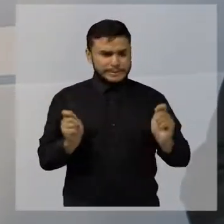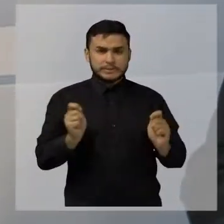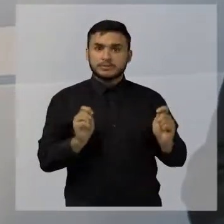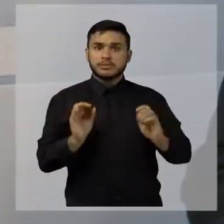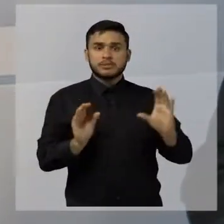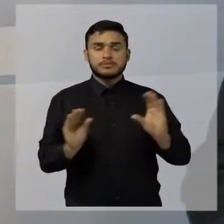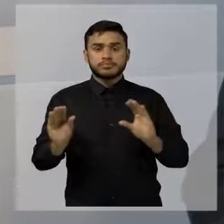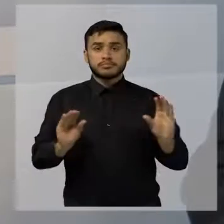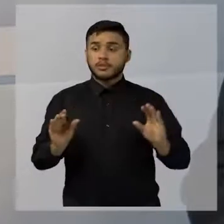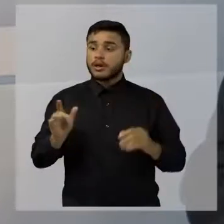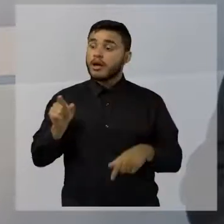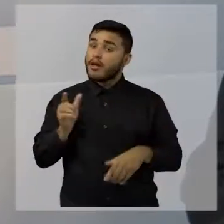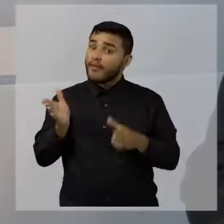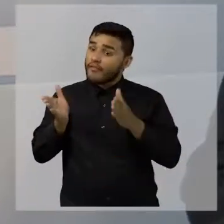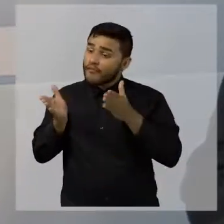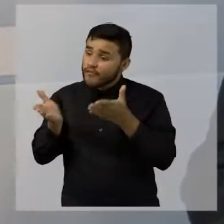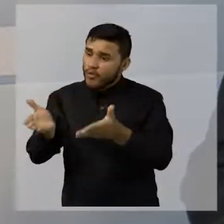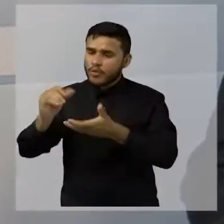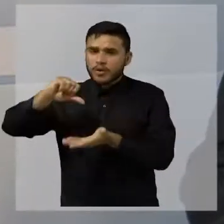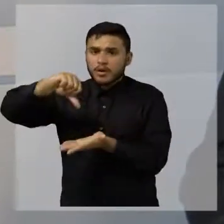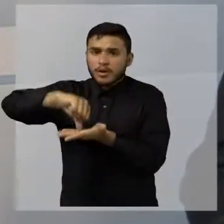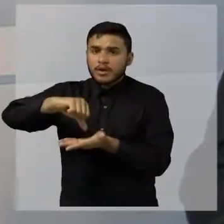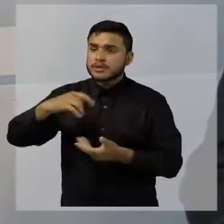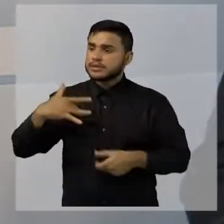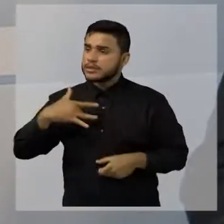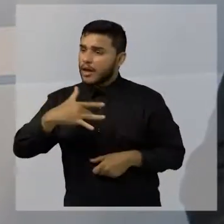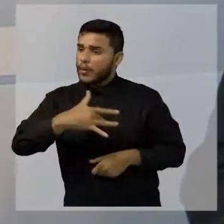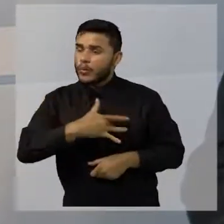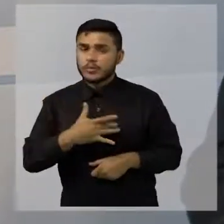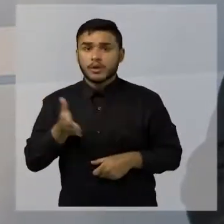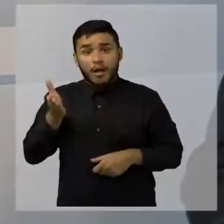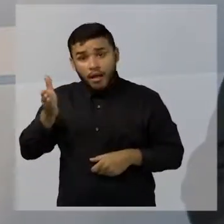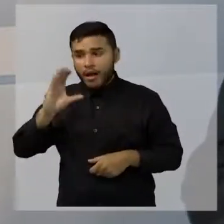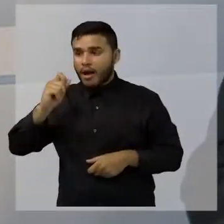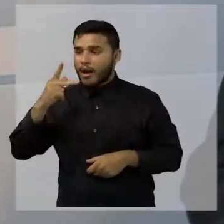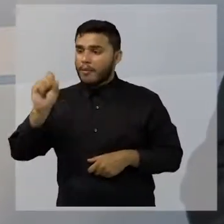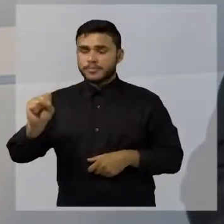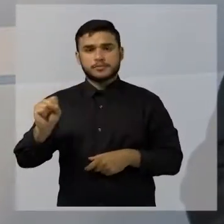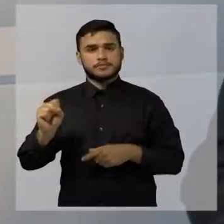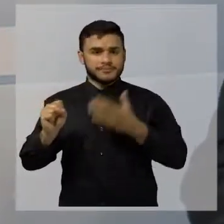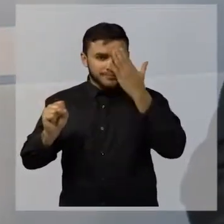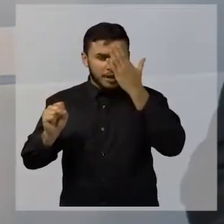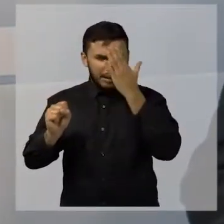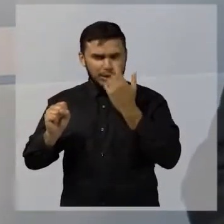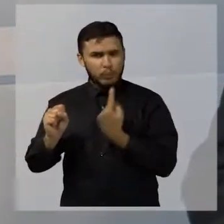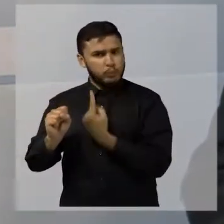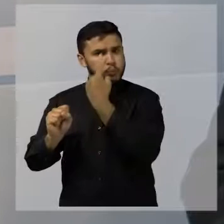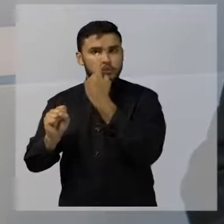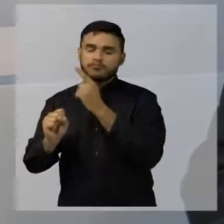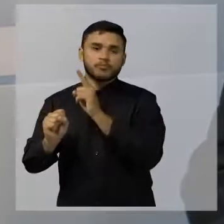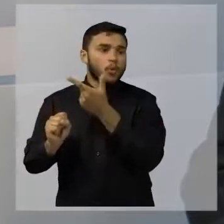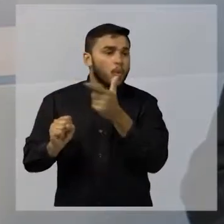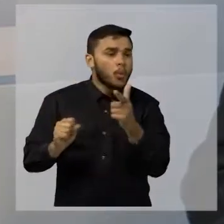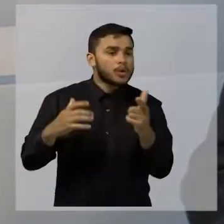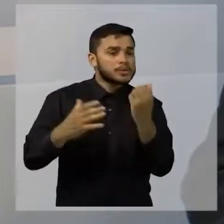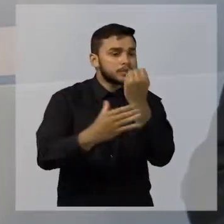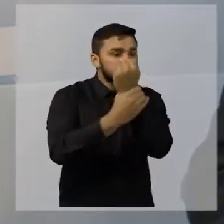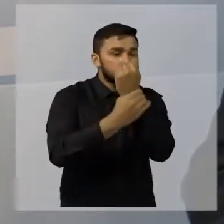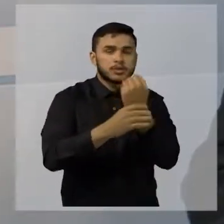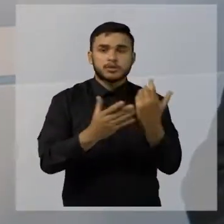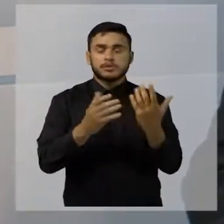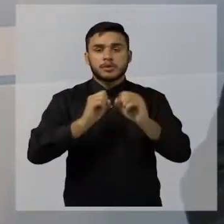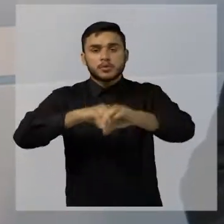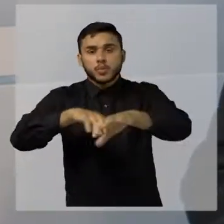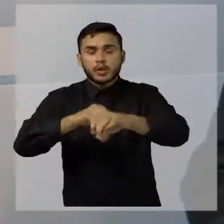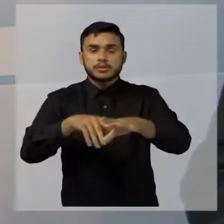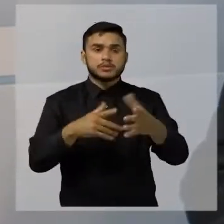problemática da saúde, da educação, da segurança, né? da outra coisa, da malha viária. A